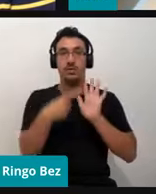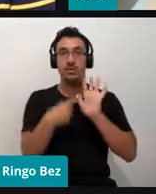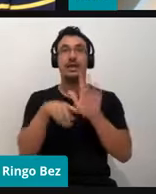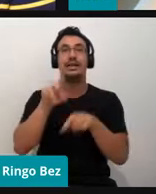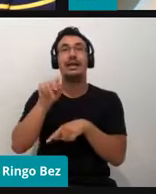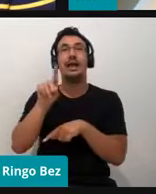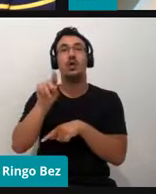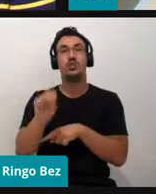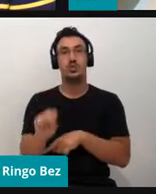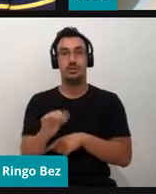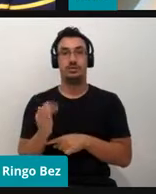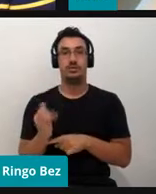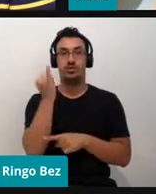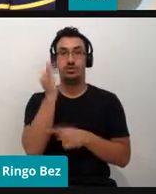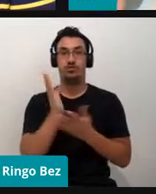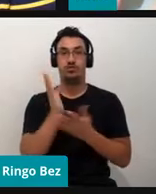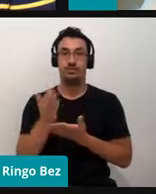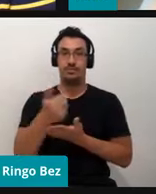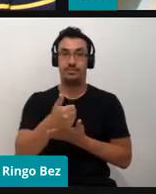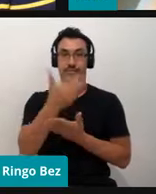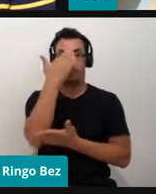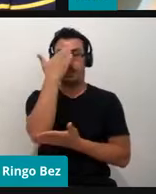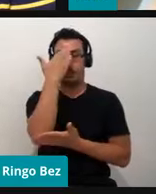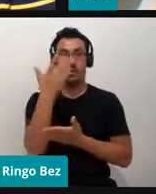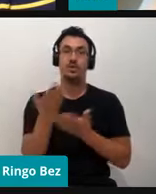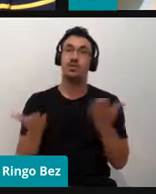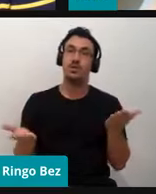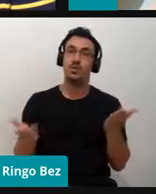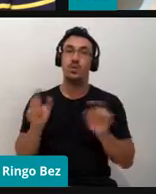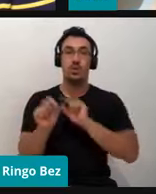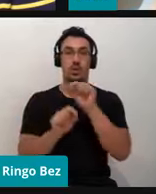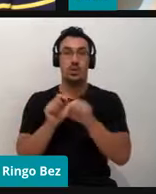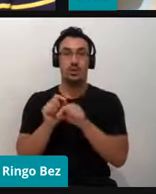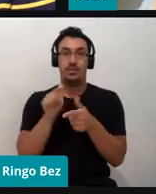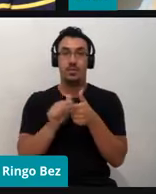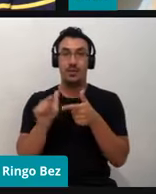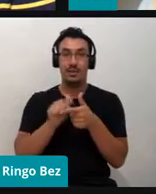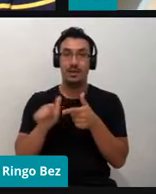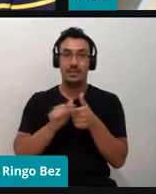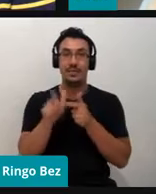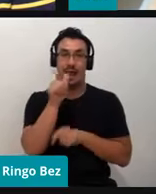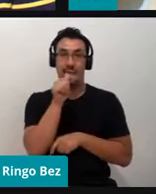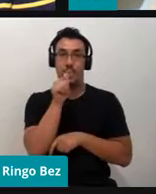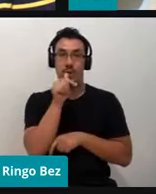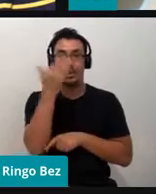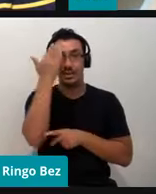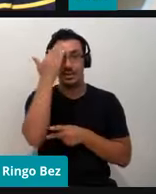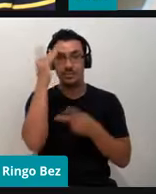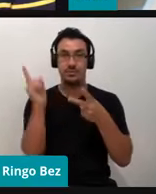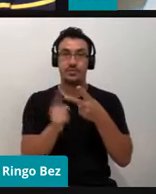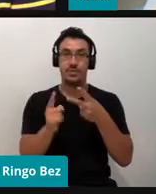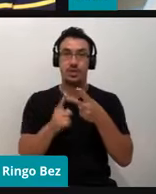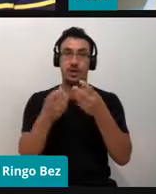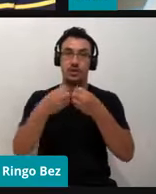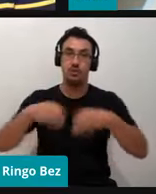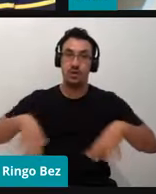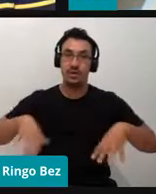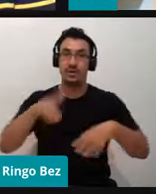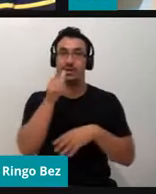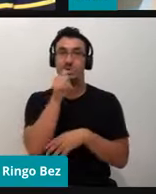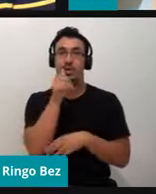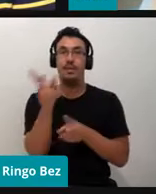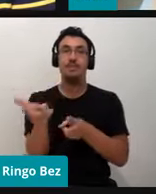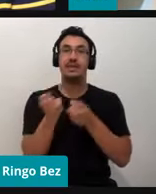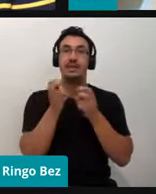isso. Bom, então, racionamento entrou na nossa pauta, a crise hídrica, a percepção das pessoas de que